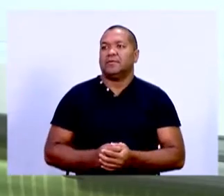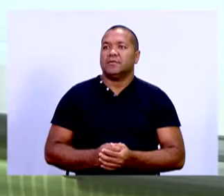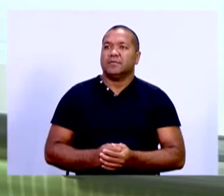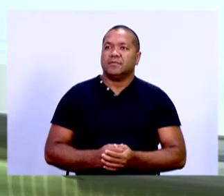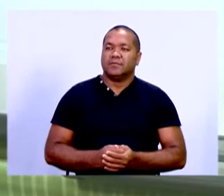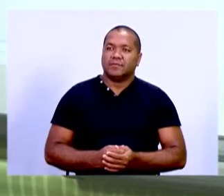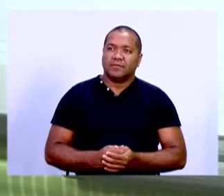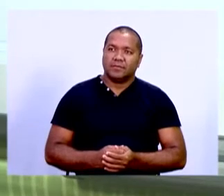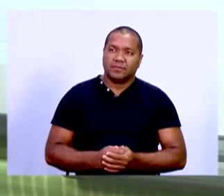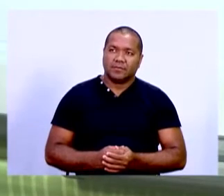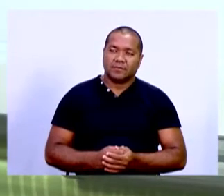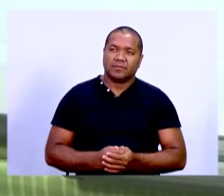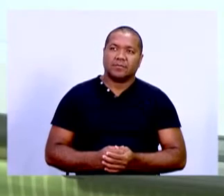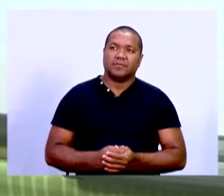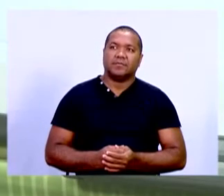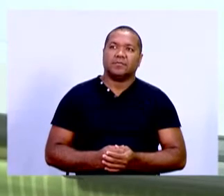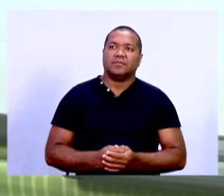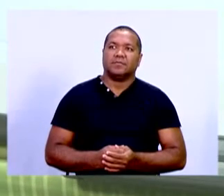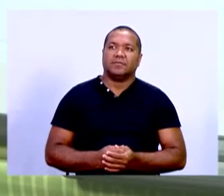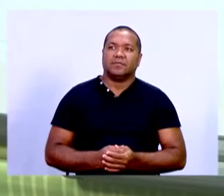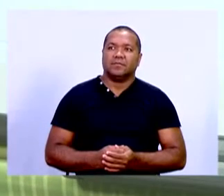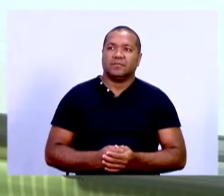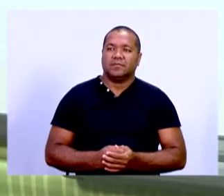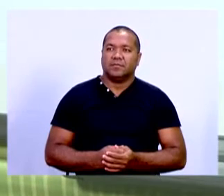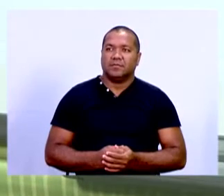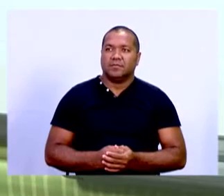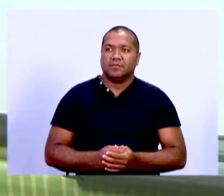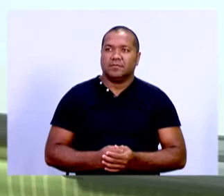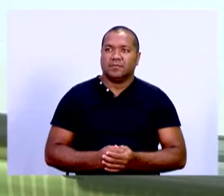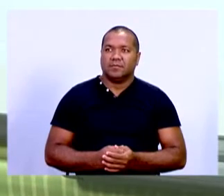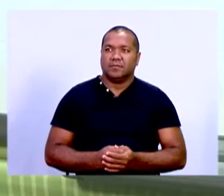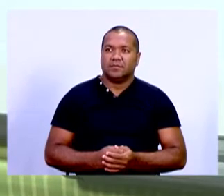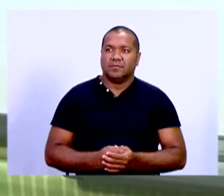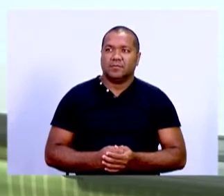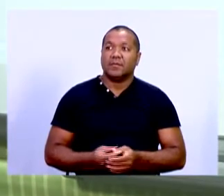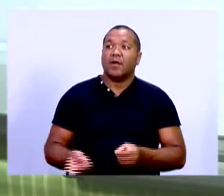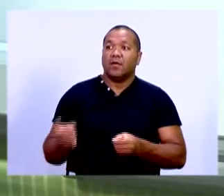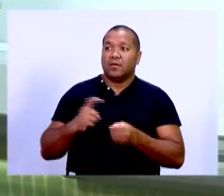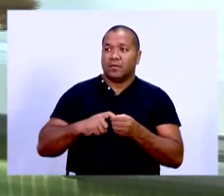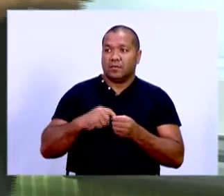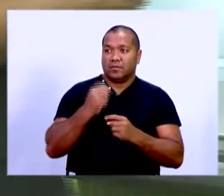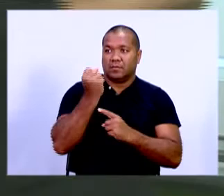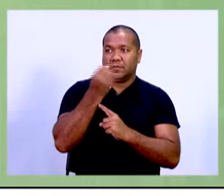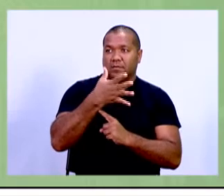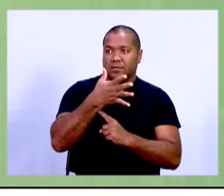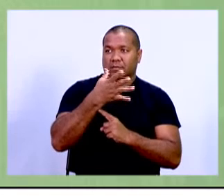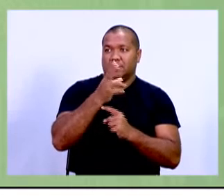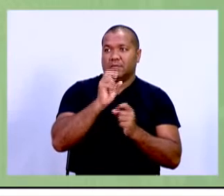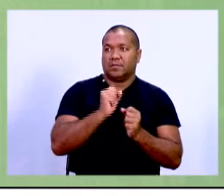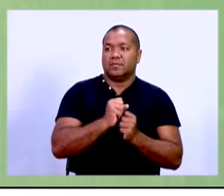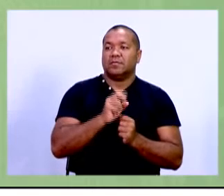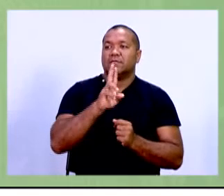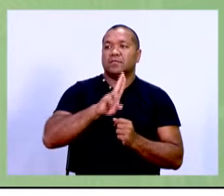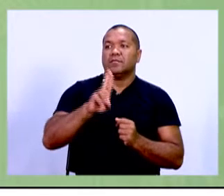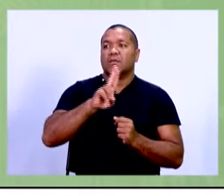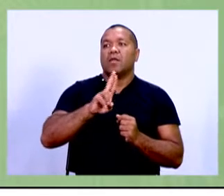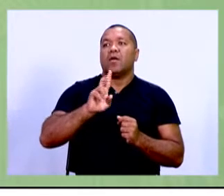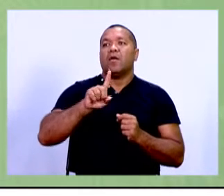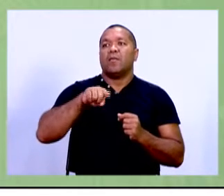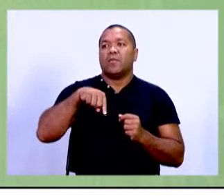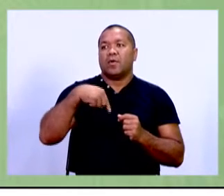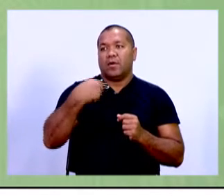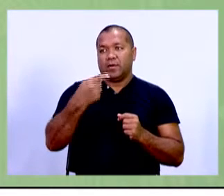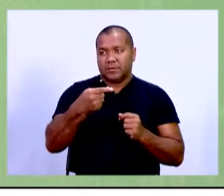especialistas naquele produto. Vamos voltar para o nosso diagrama de casos de uso. O próximo é